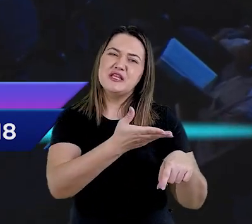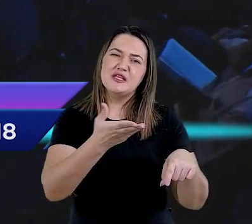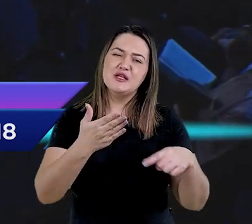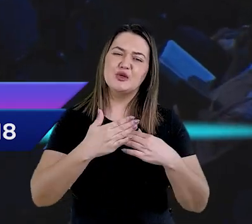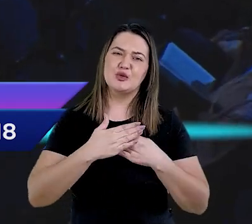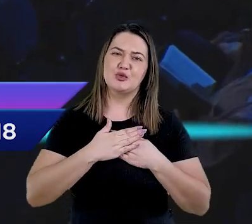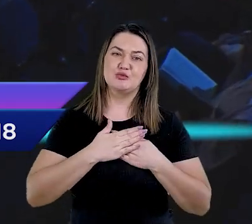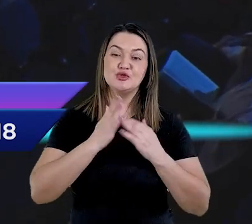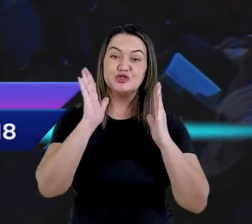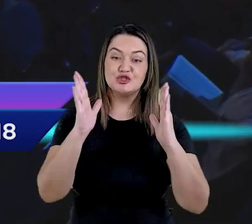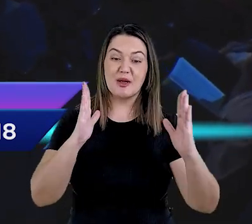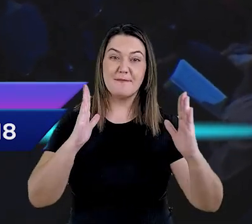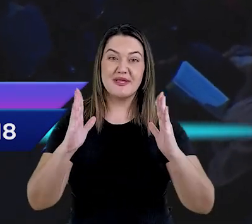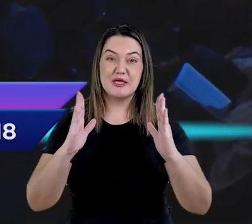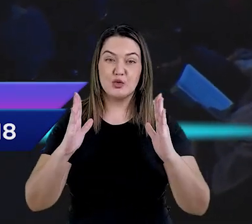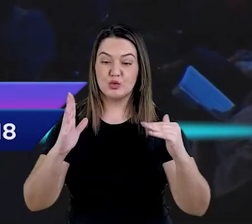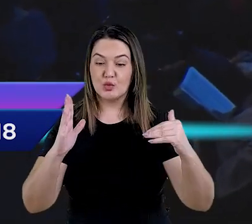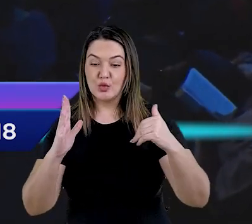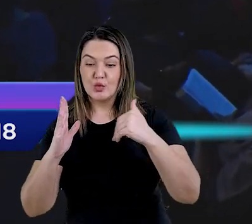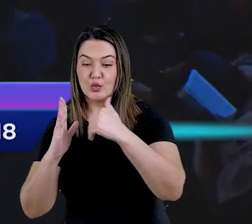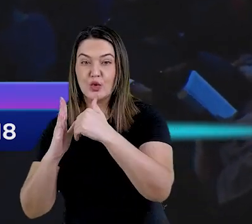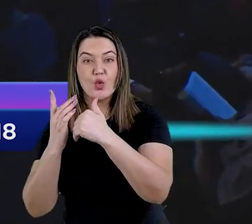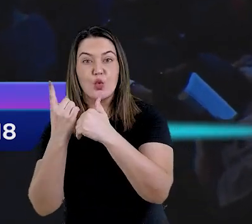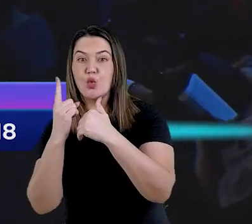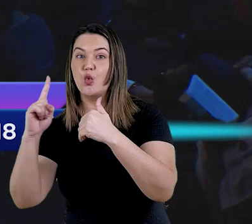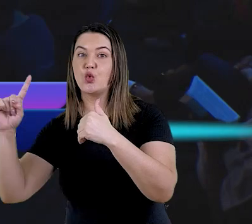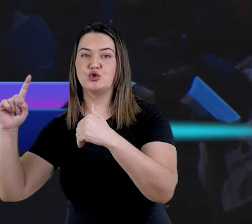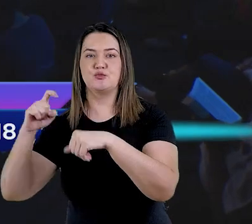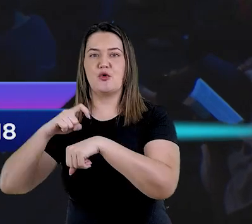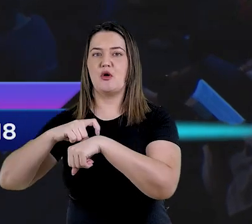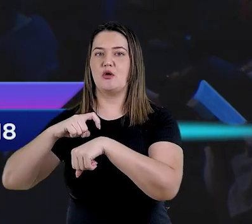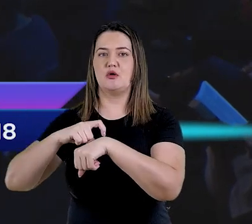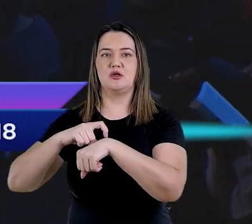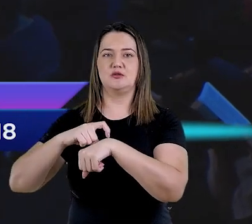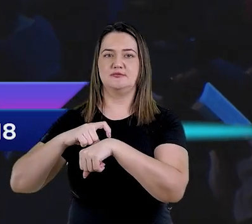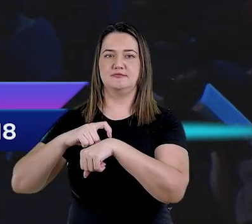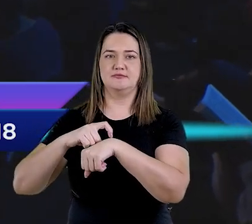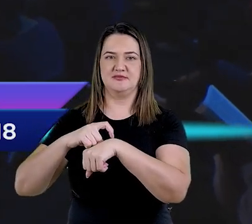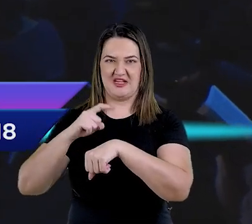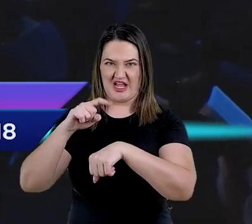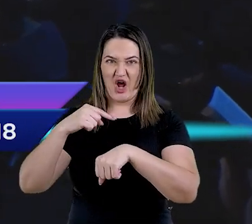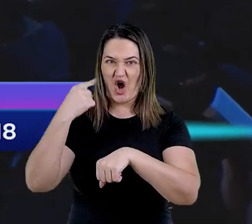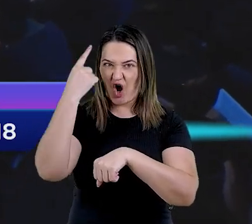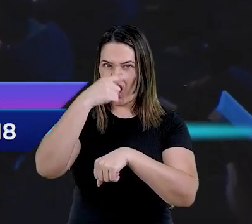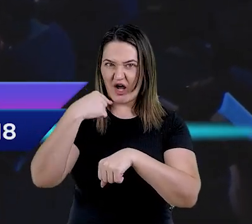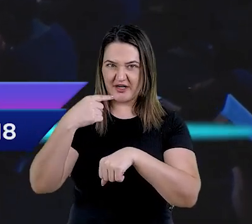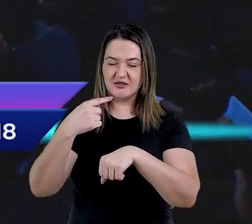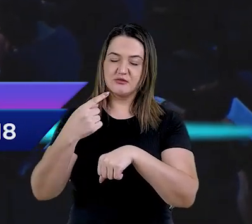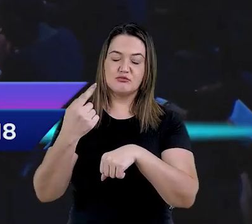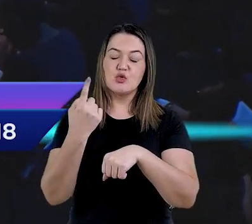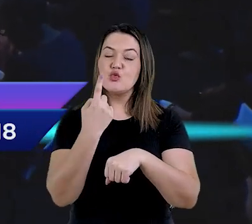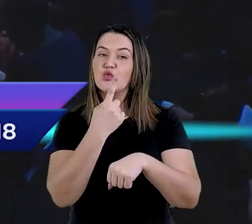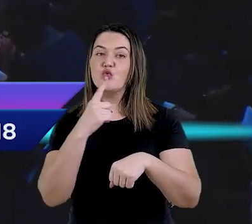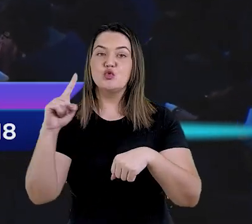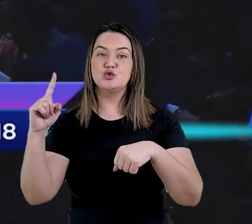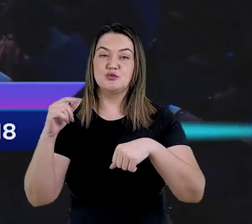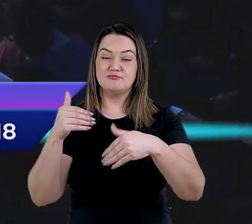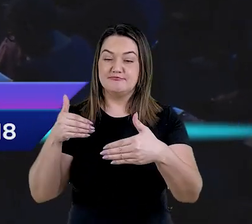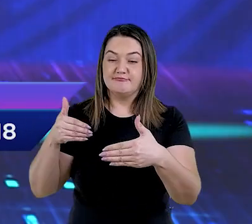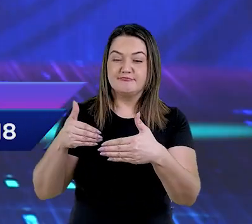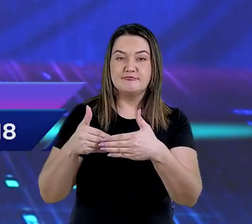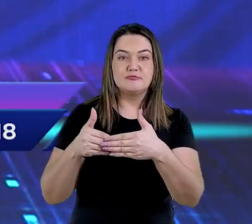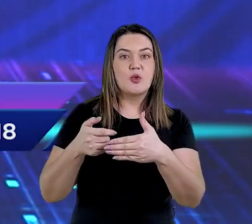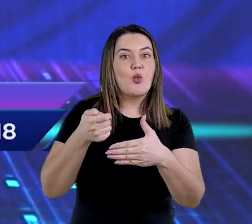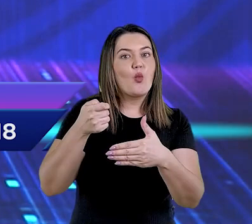já é a última hora. Última hora do quê? A última hora do dia, a última hora da semana? Não.